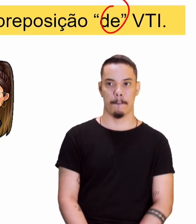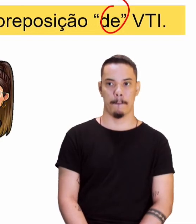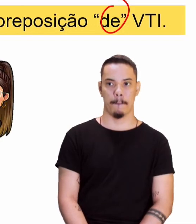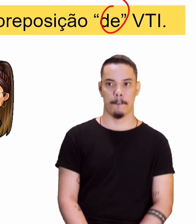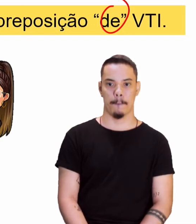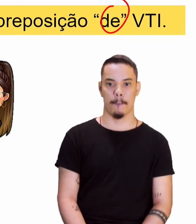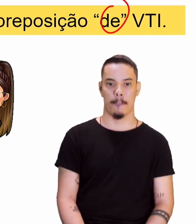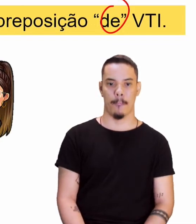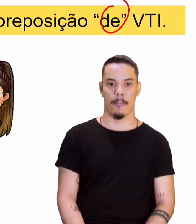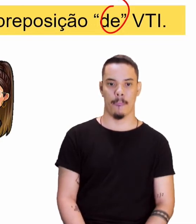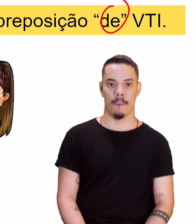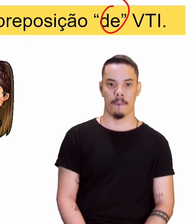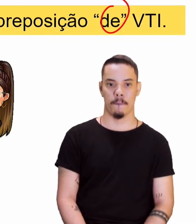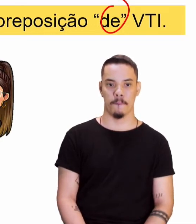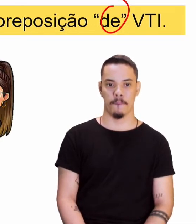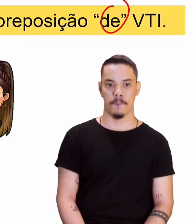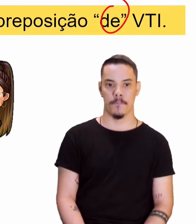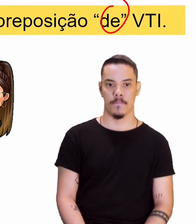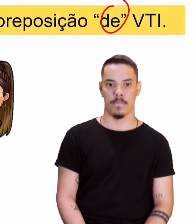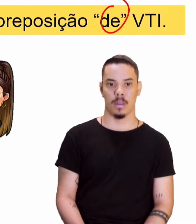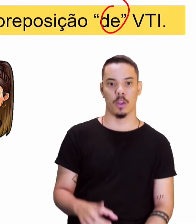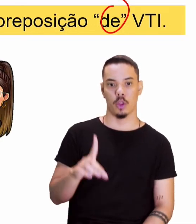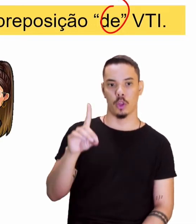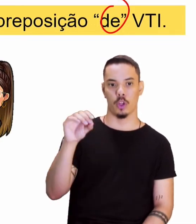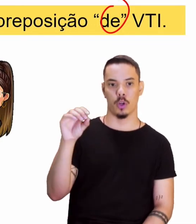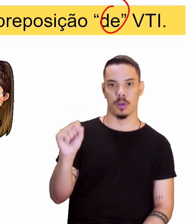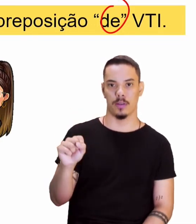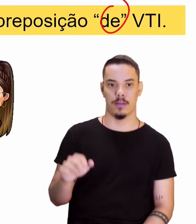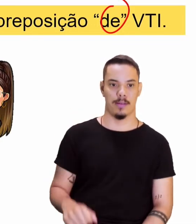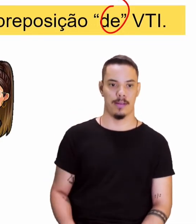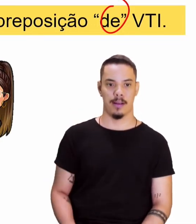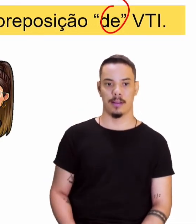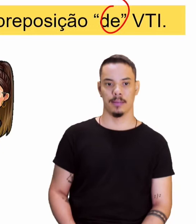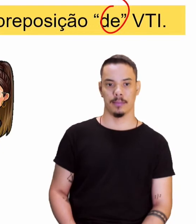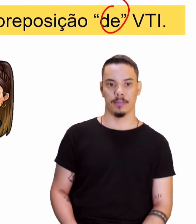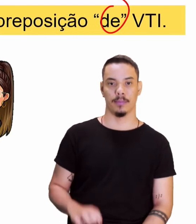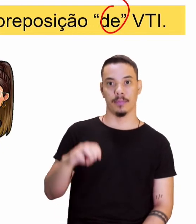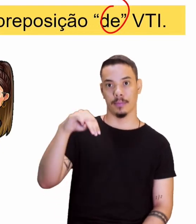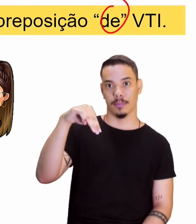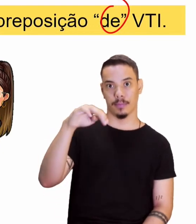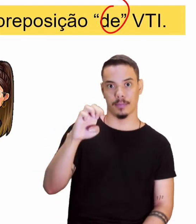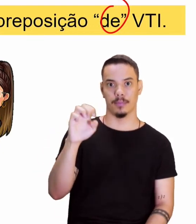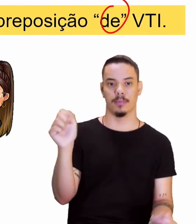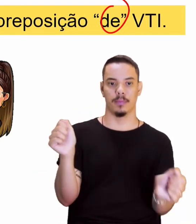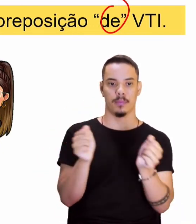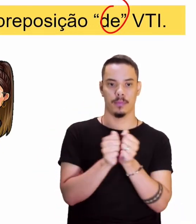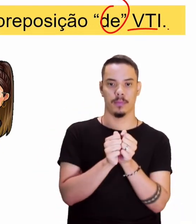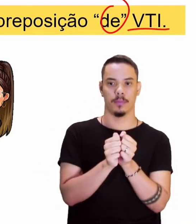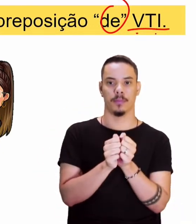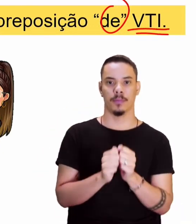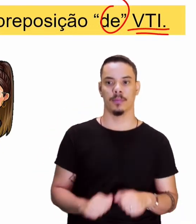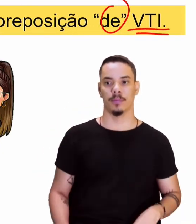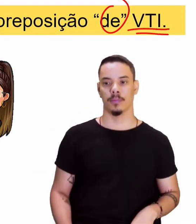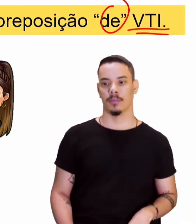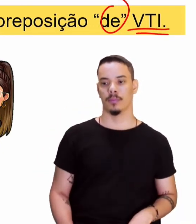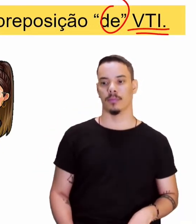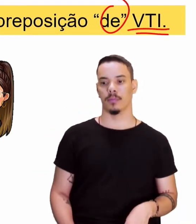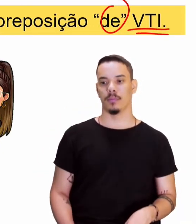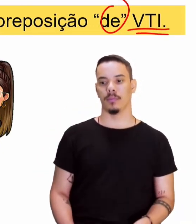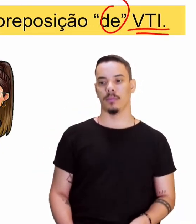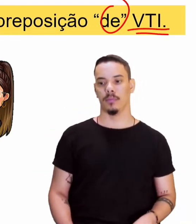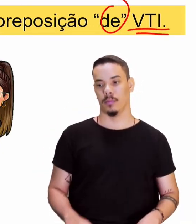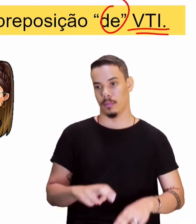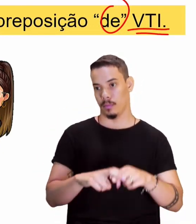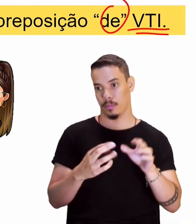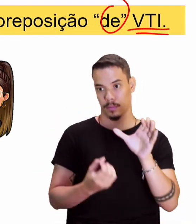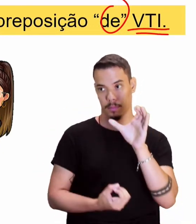Tá bom? Então, esqueci-me dos fatos. Tá aqui a preposição, verbo transitivo, o quê? Indireto, porque